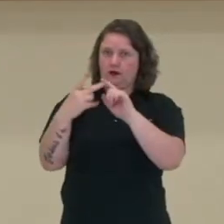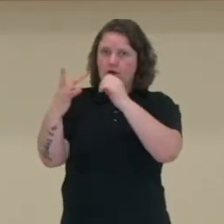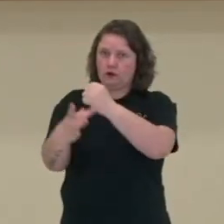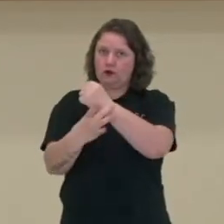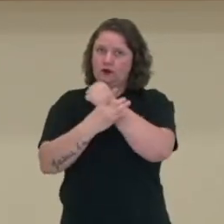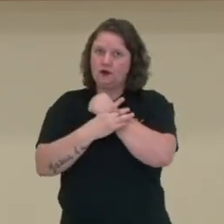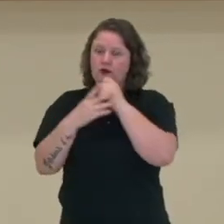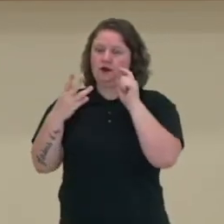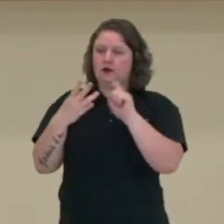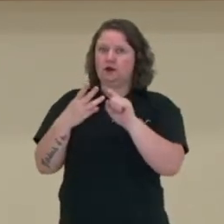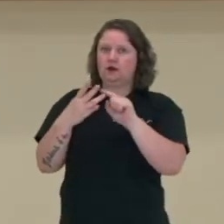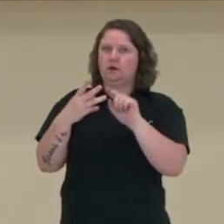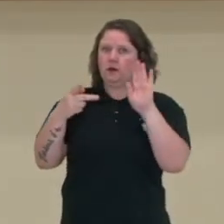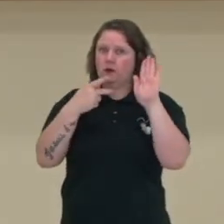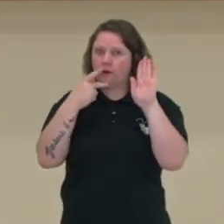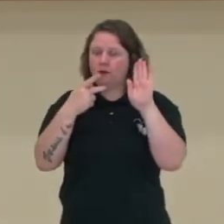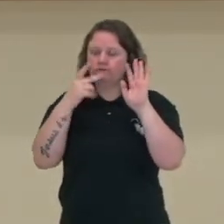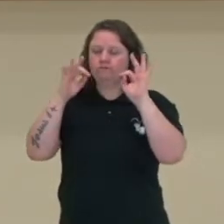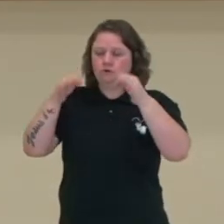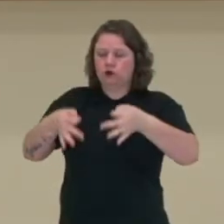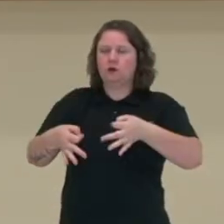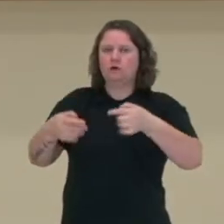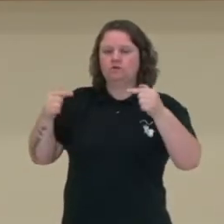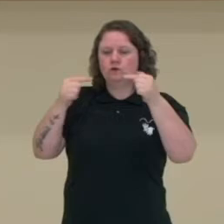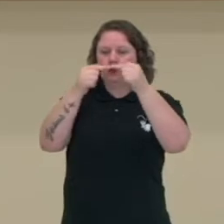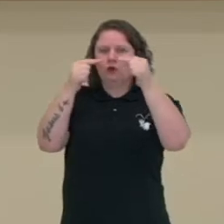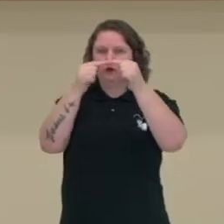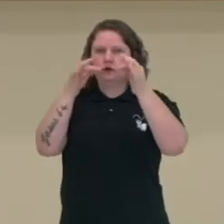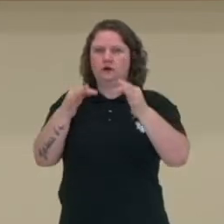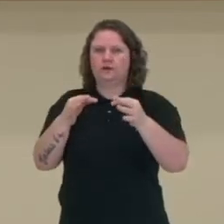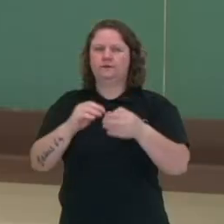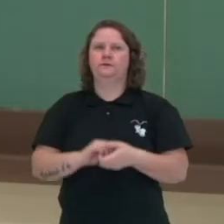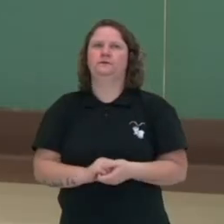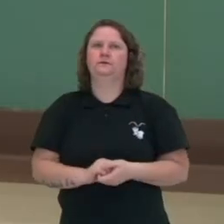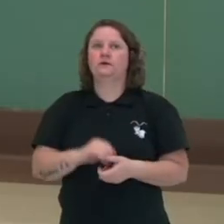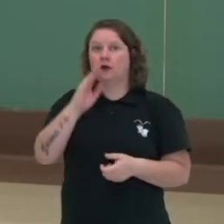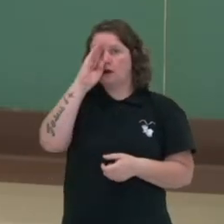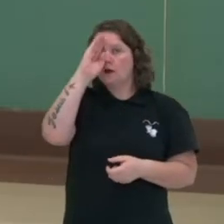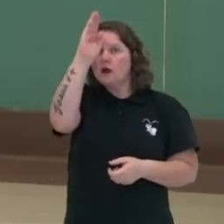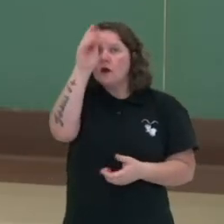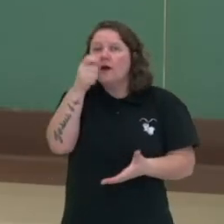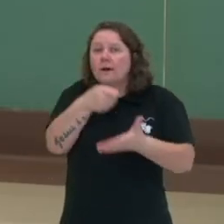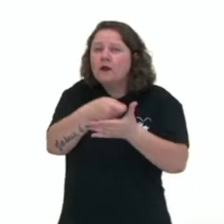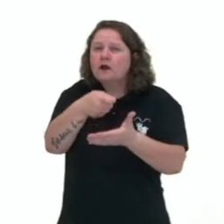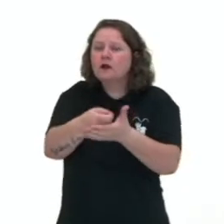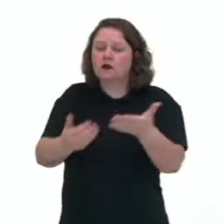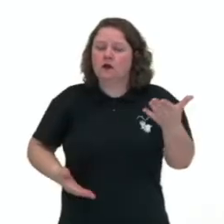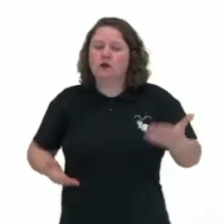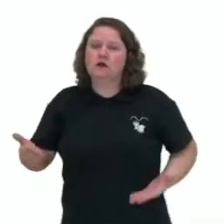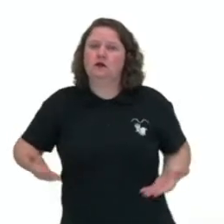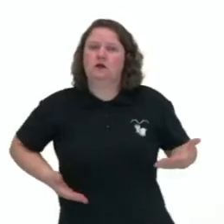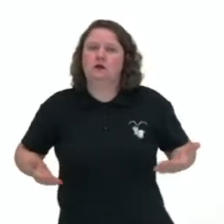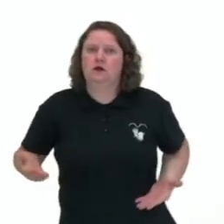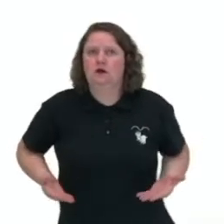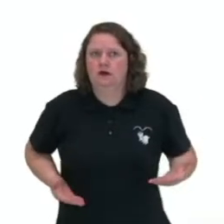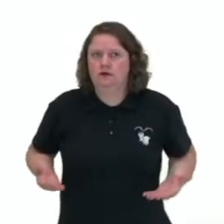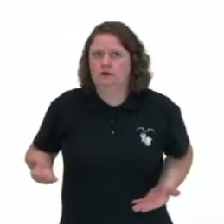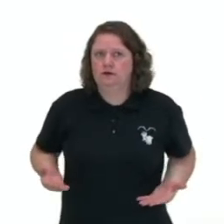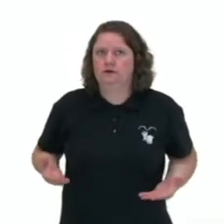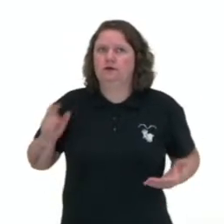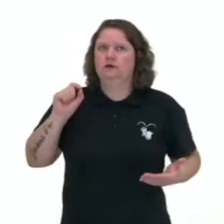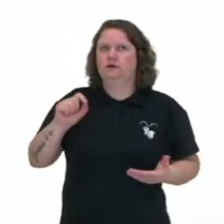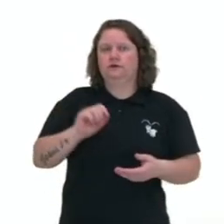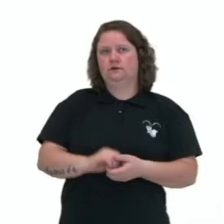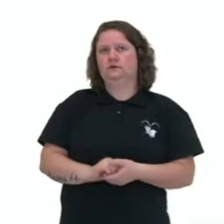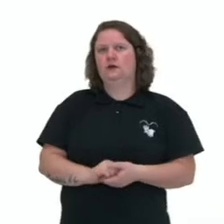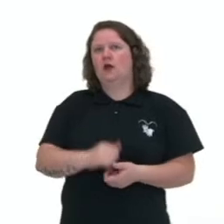da Idade Média do feudalismo. As principais obrigações dos servos. Corveia. O